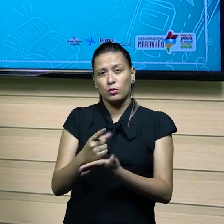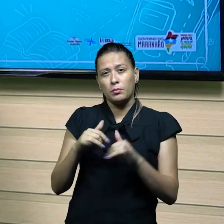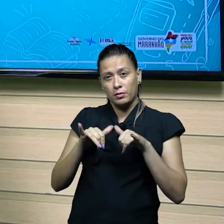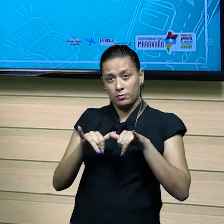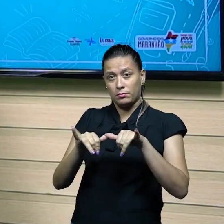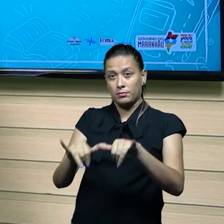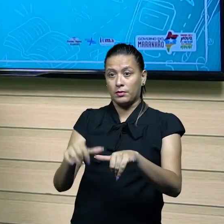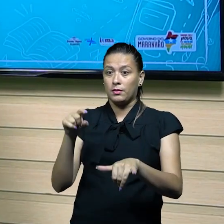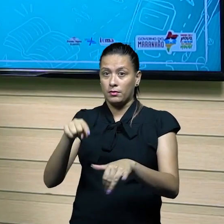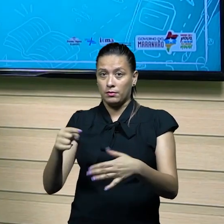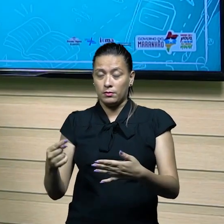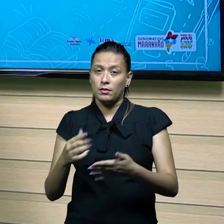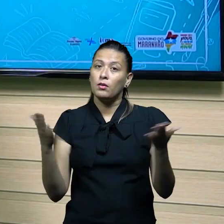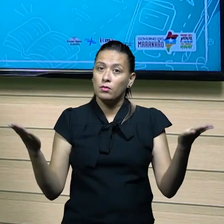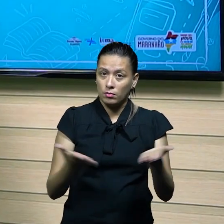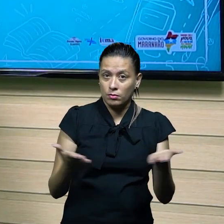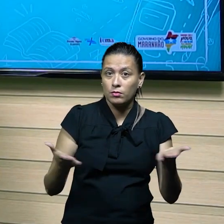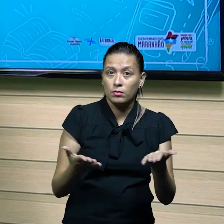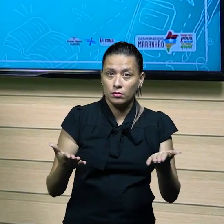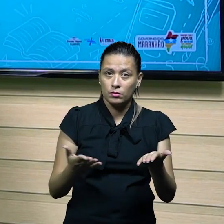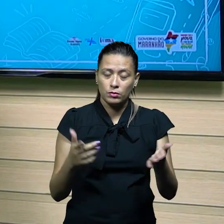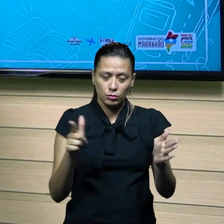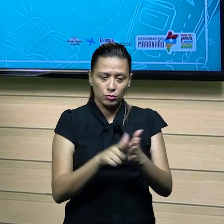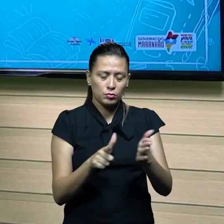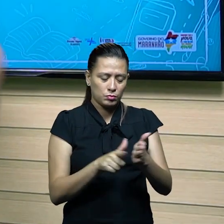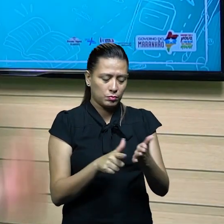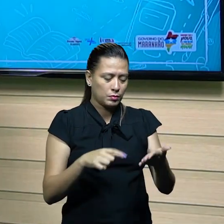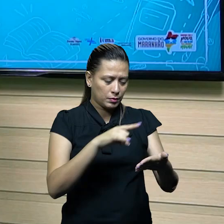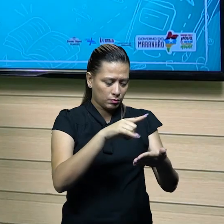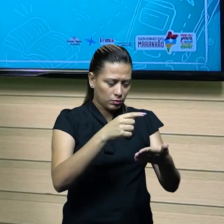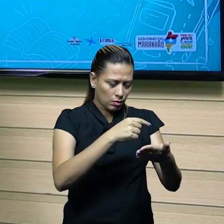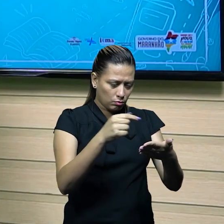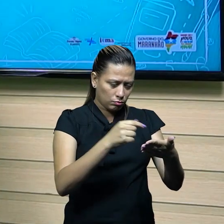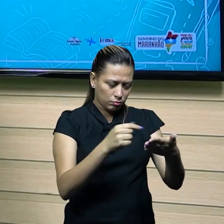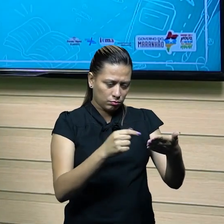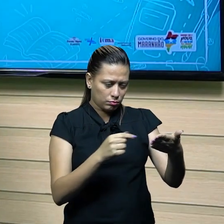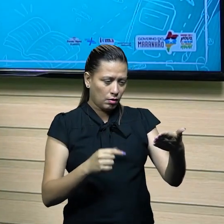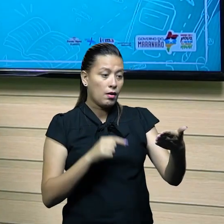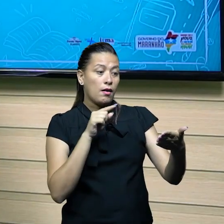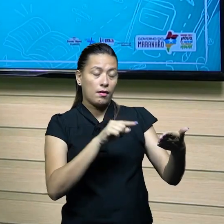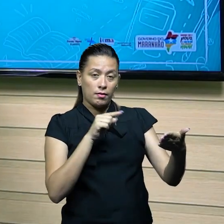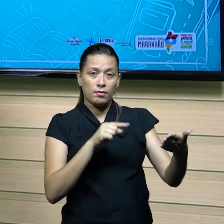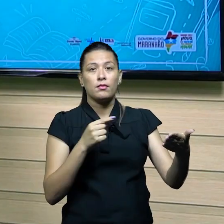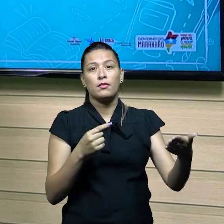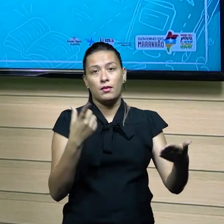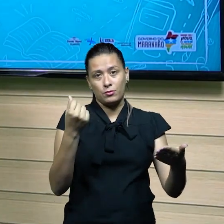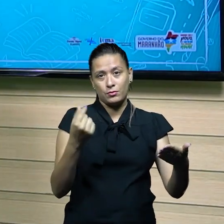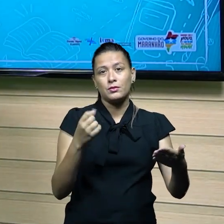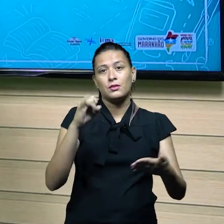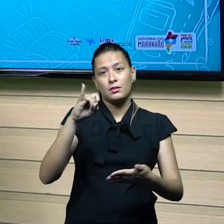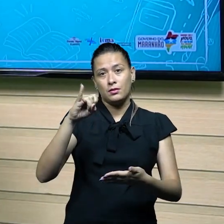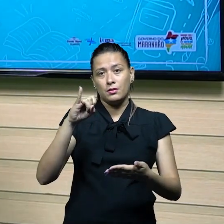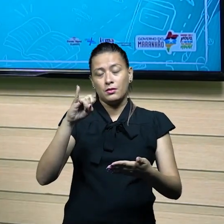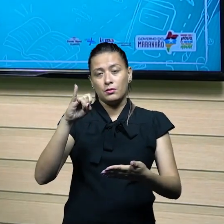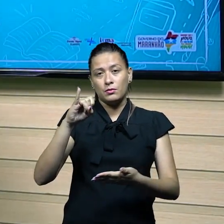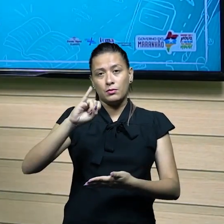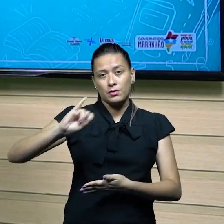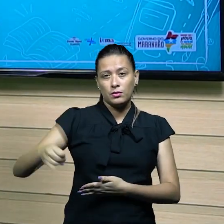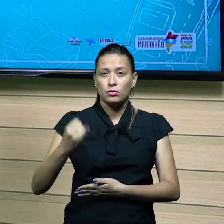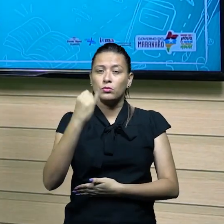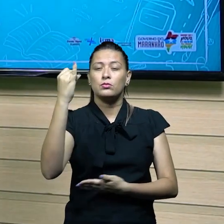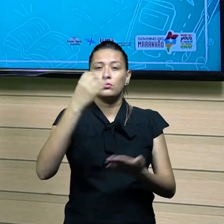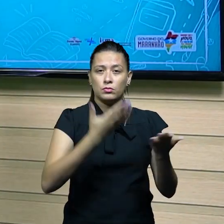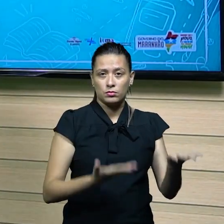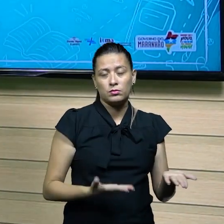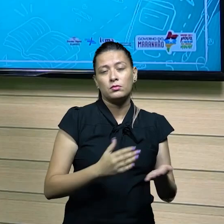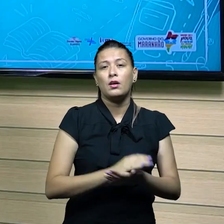com a listagem de produtos, vem dizendo quanto nós estamos gastando de imposto. Os postos de combustíveis, hoje em dia, quando compramos o combustível, nós